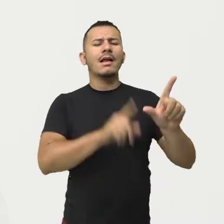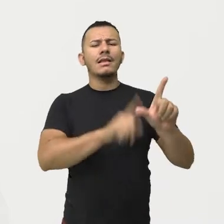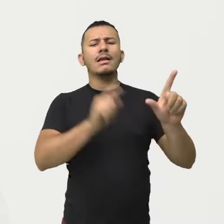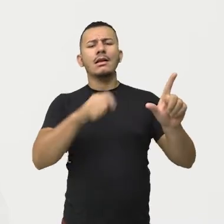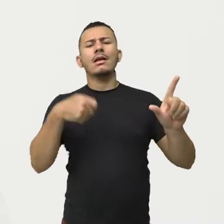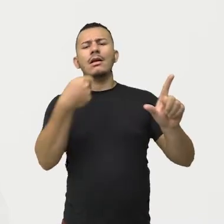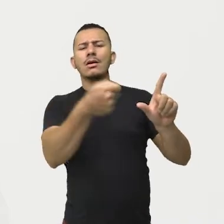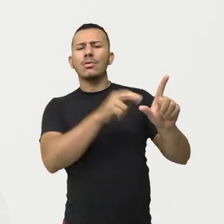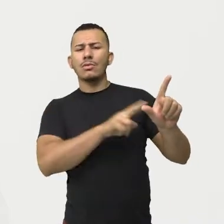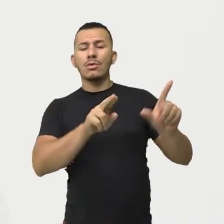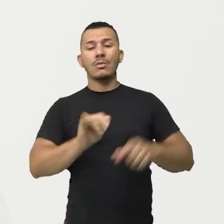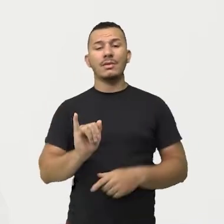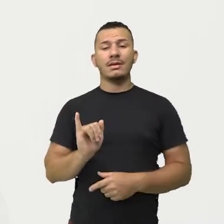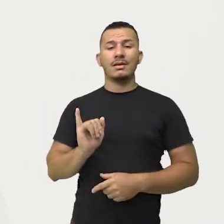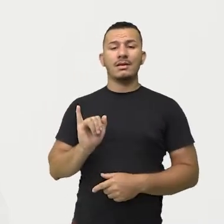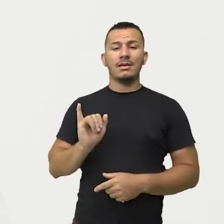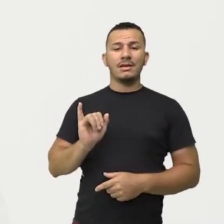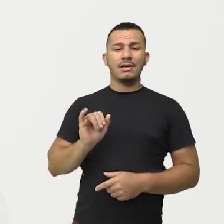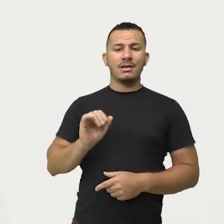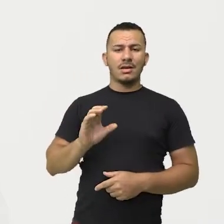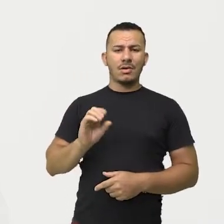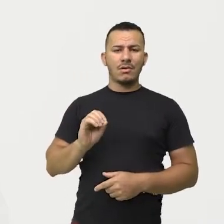incógnitas ou termos